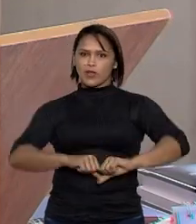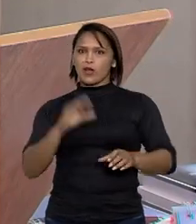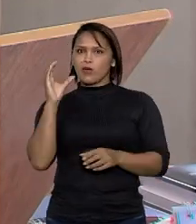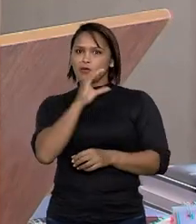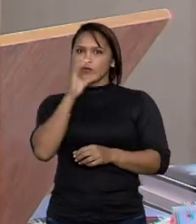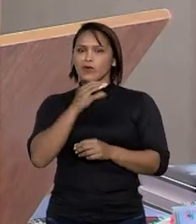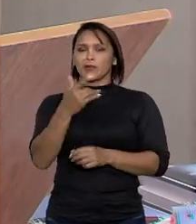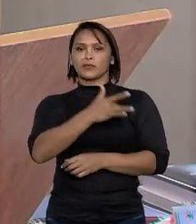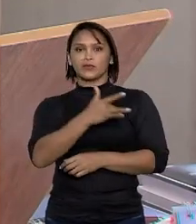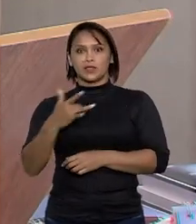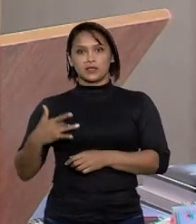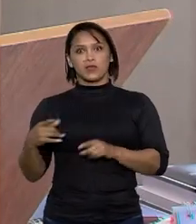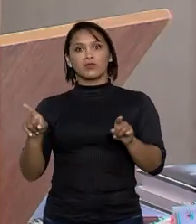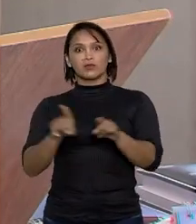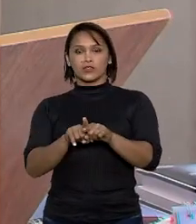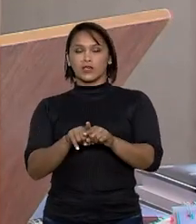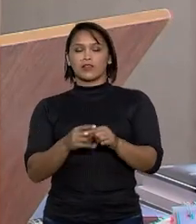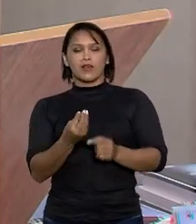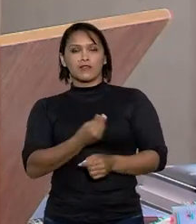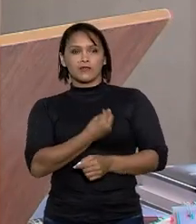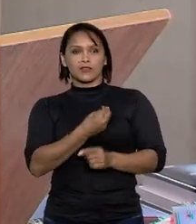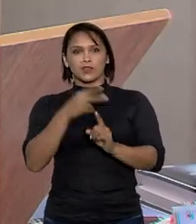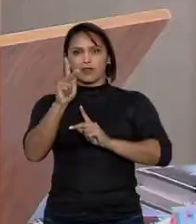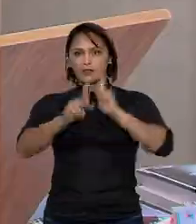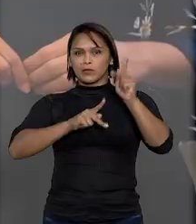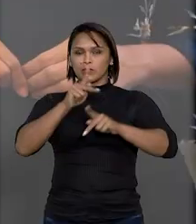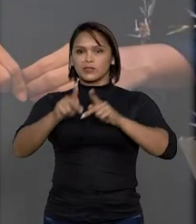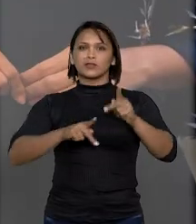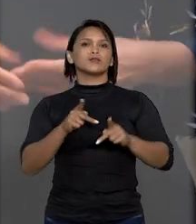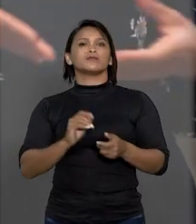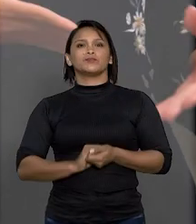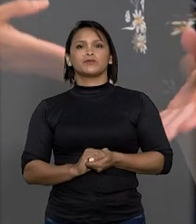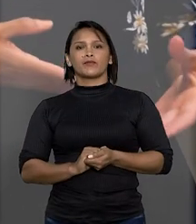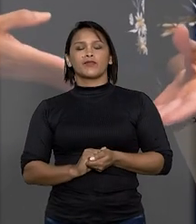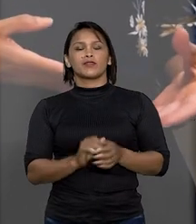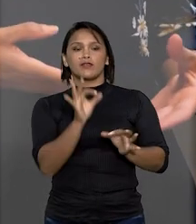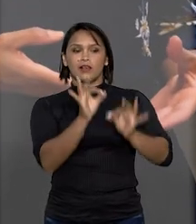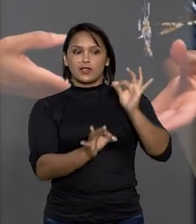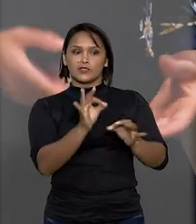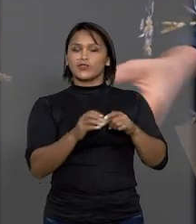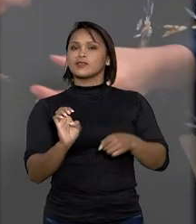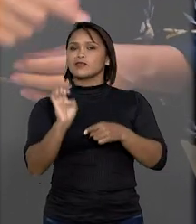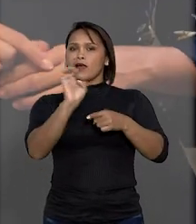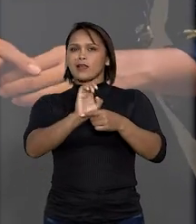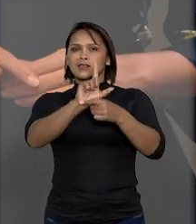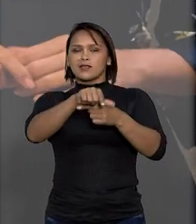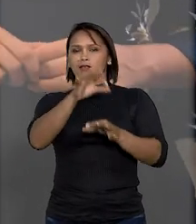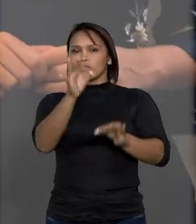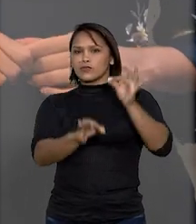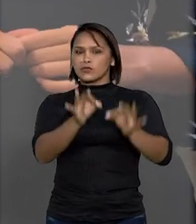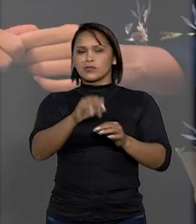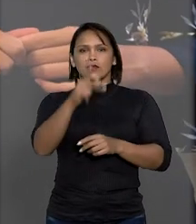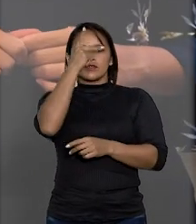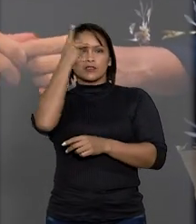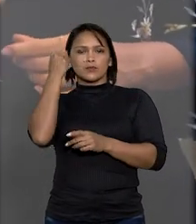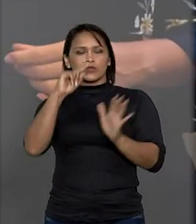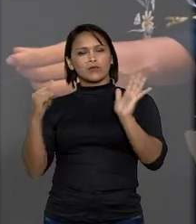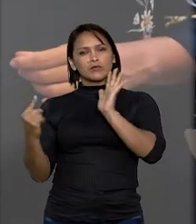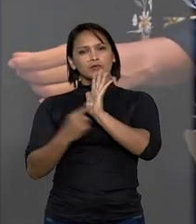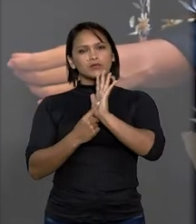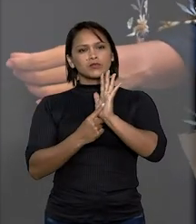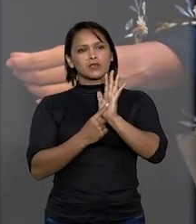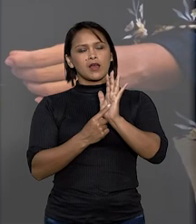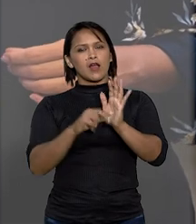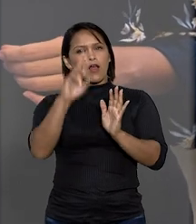imediato na saúde e na sobrevivência da população Cabe à justiça estadual julgar as pessoas acusadas